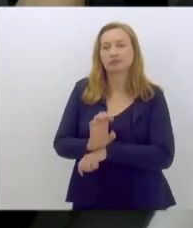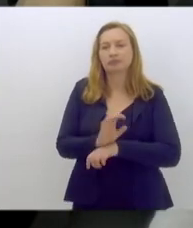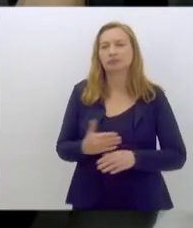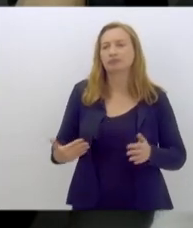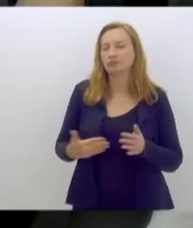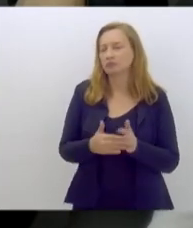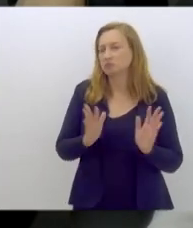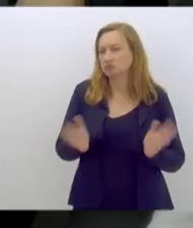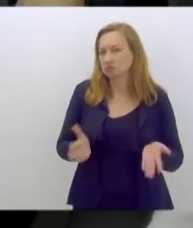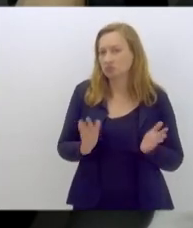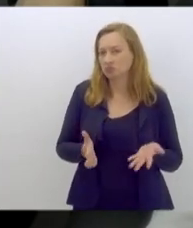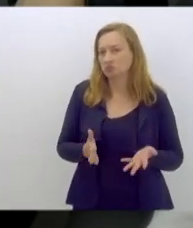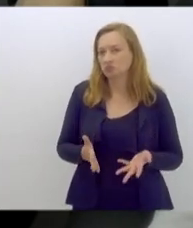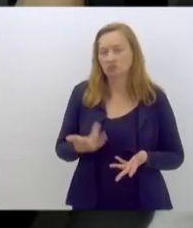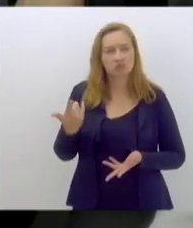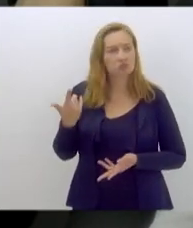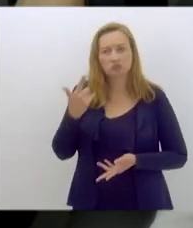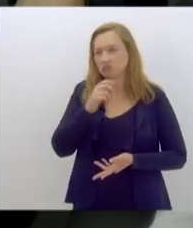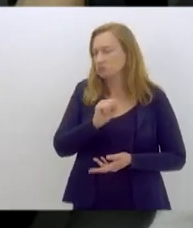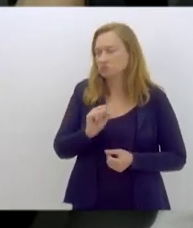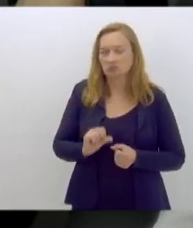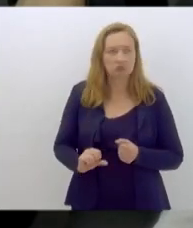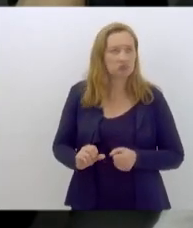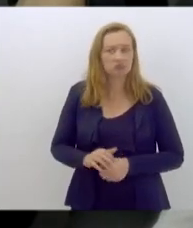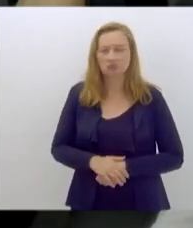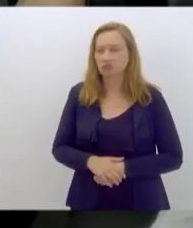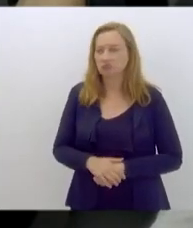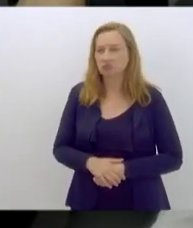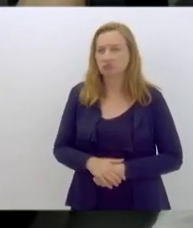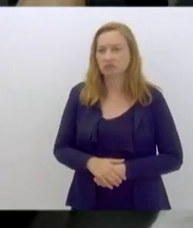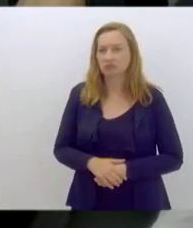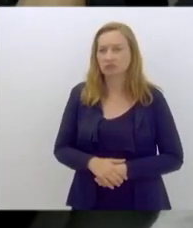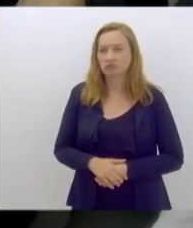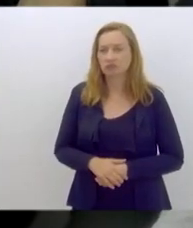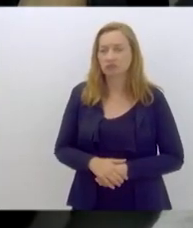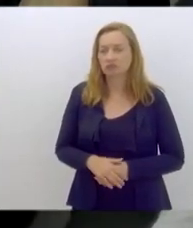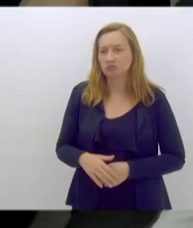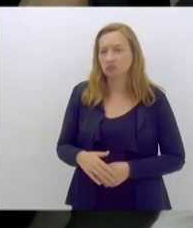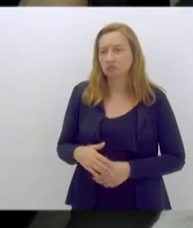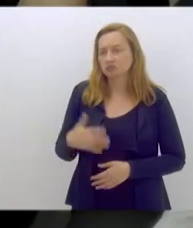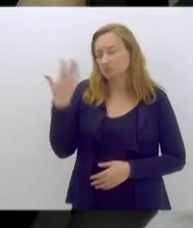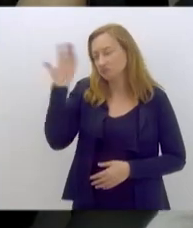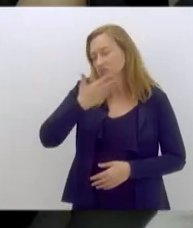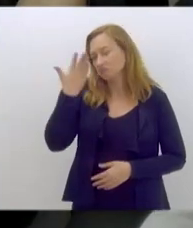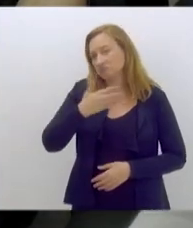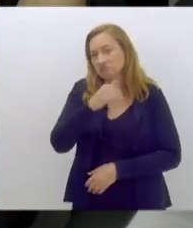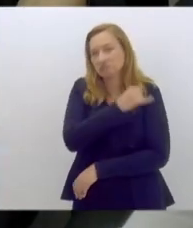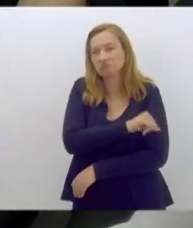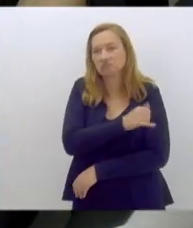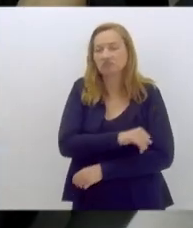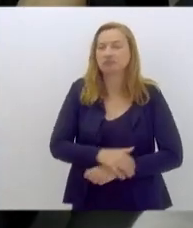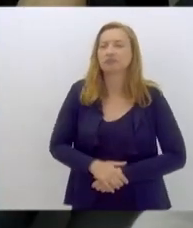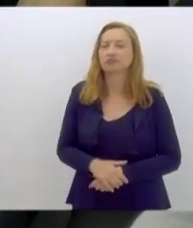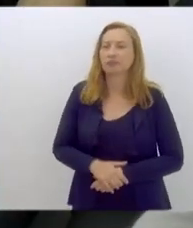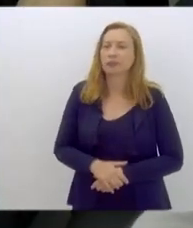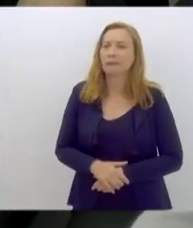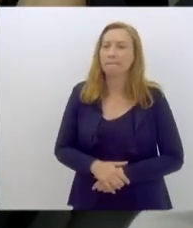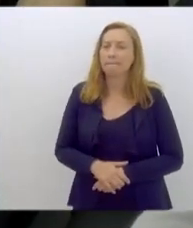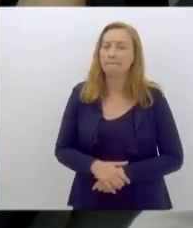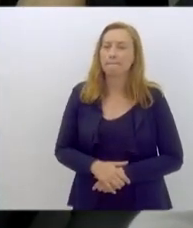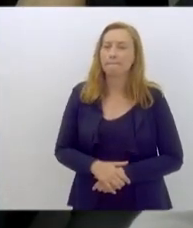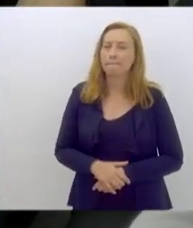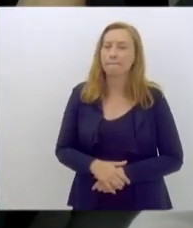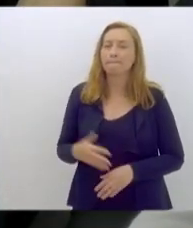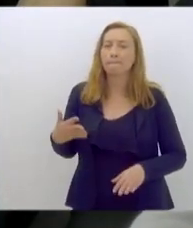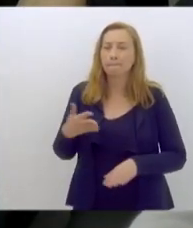não com a gente não conseguir realizar não conseguiu realizar aqui não vejo pelo menos no Rio de Janeiro e eu